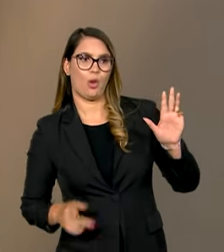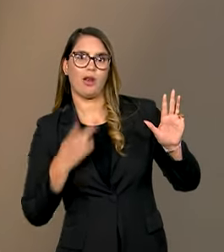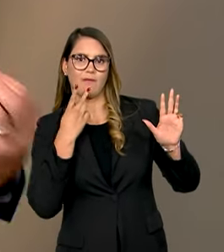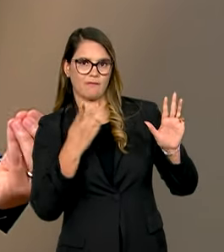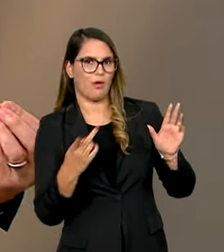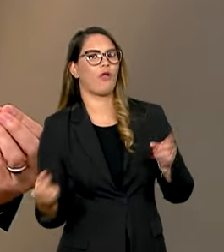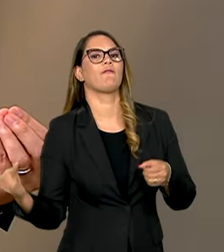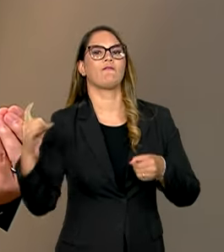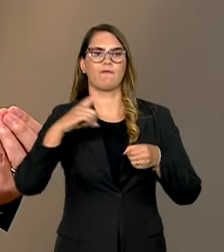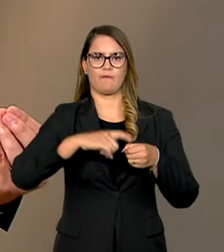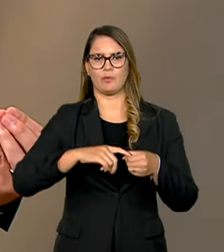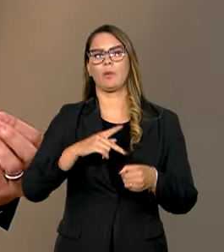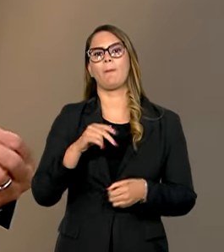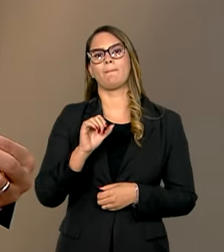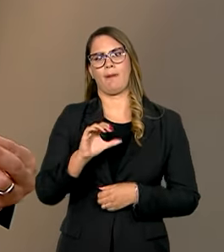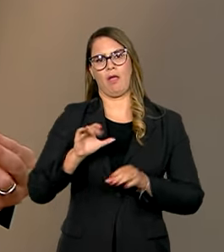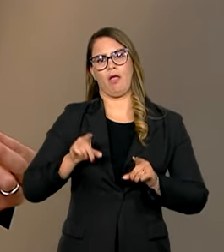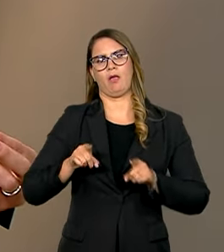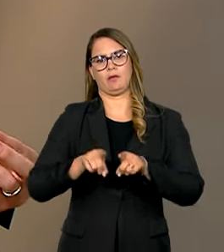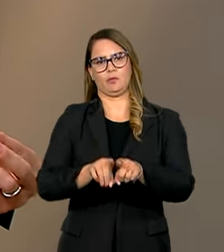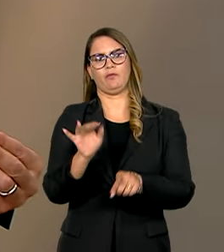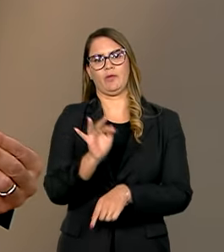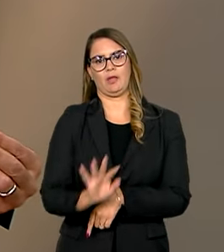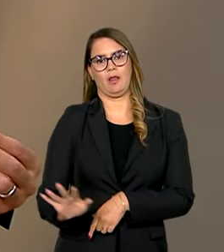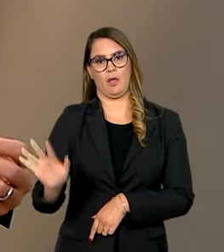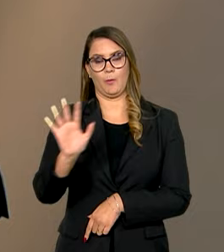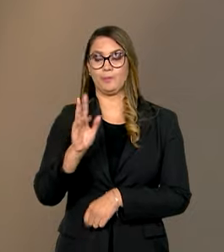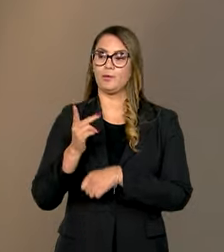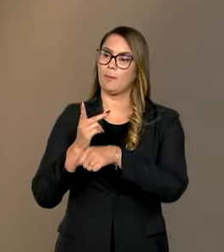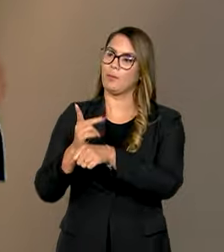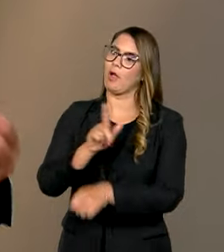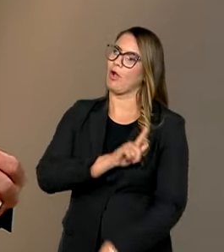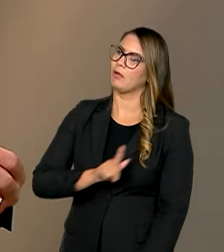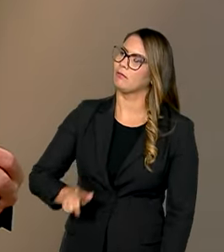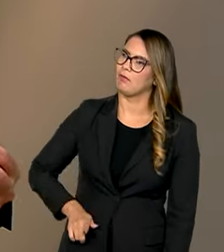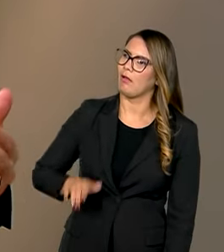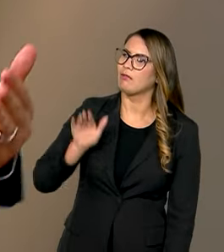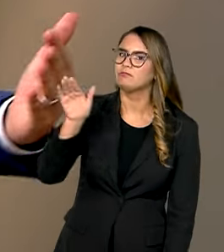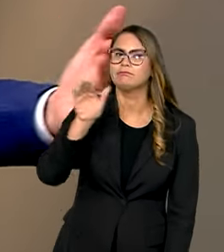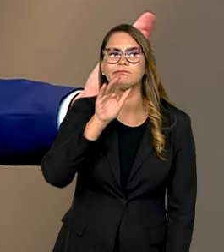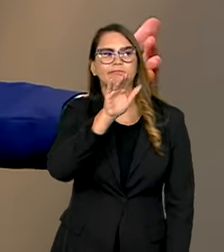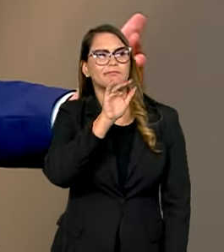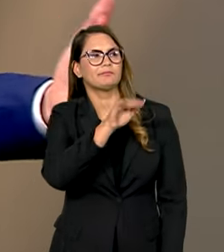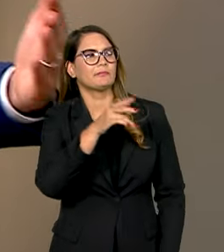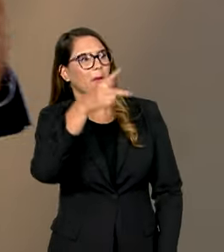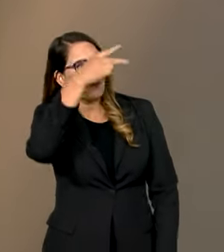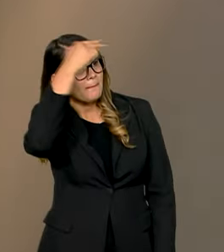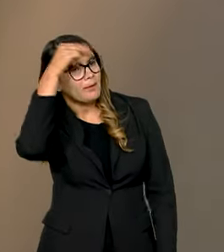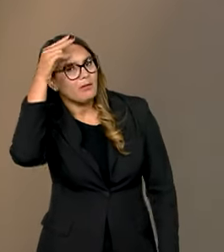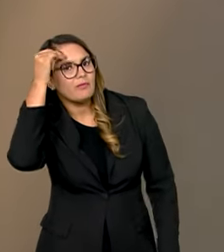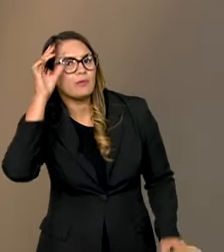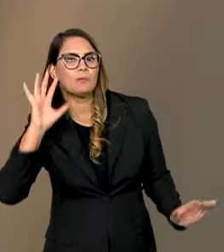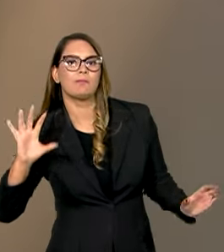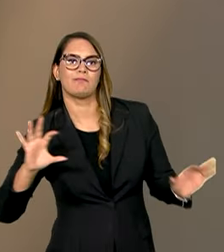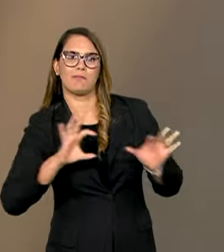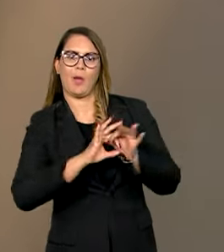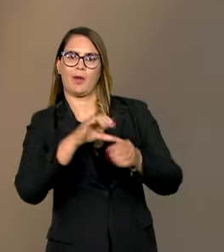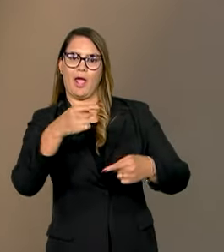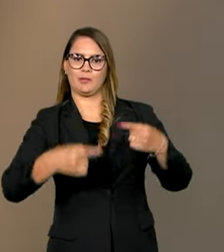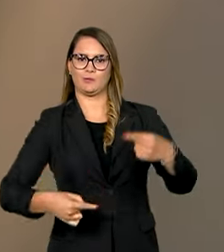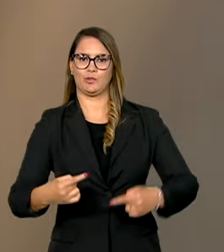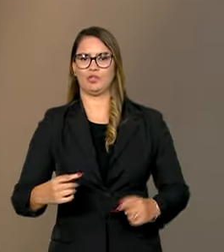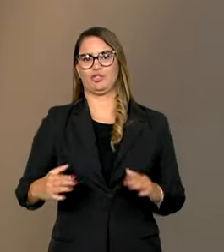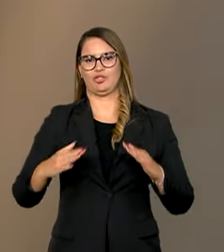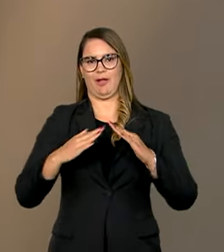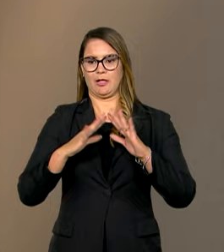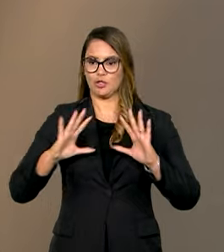que retomar o Pacto Federativo. Então, nós temos procurado os governadores, temos procurado os prefeitos para que a gente possa unir as políticas habitacionais,